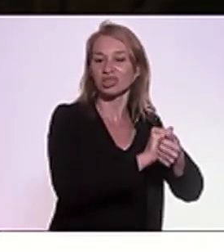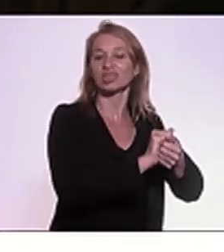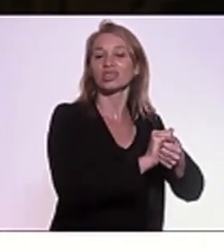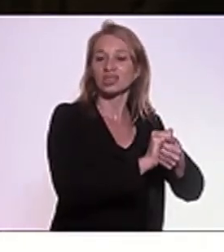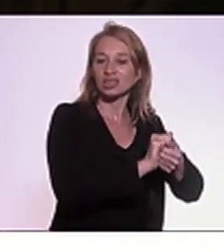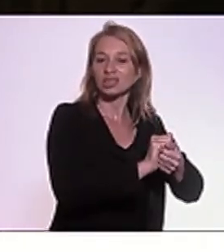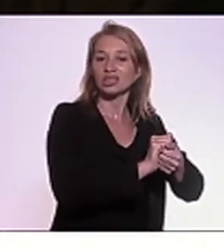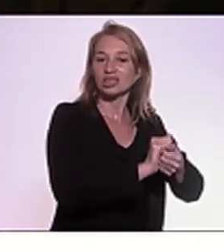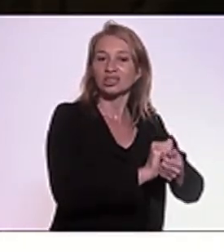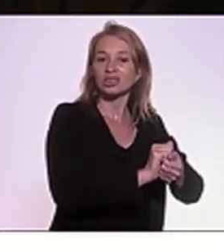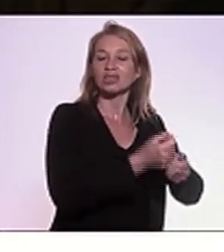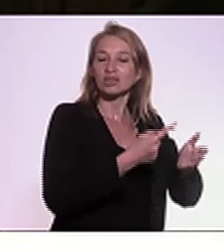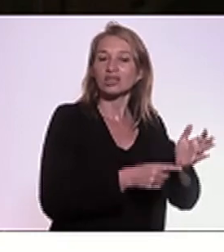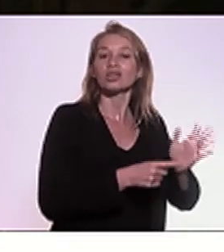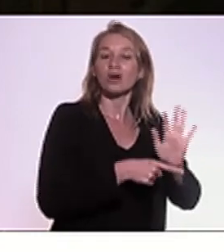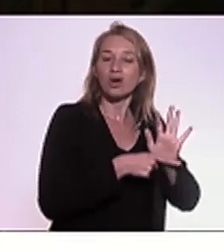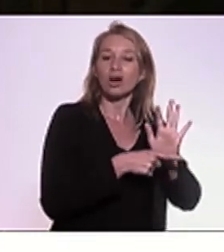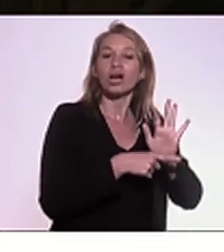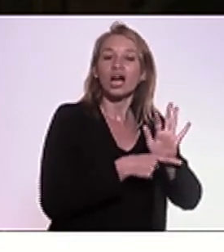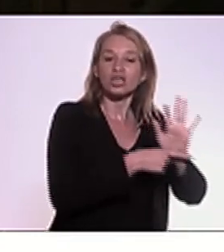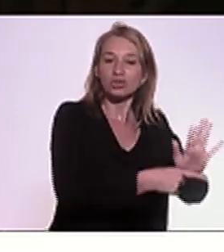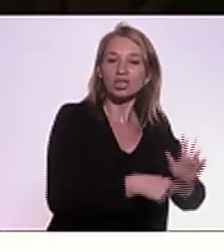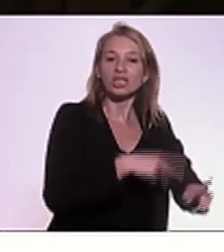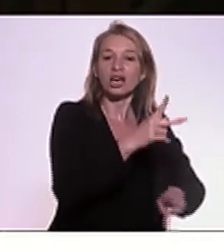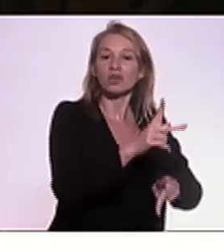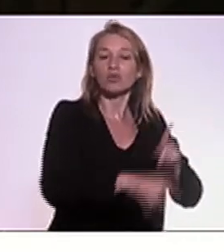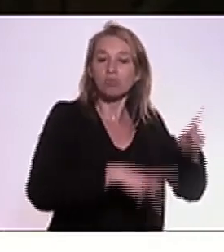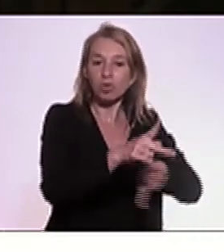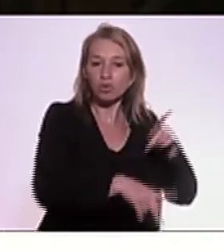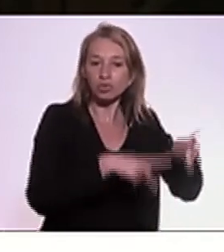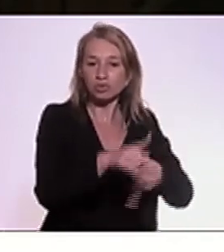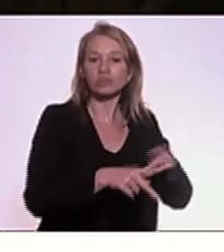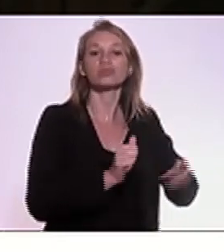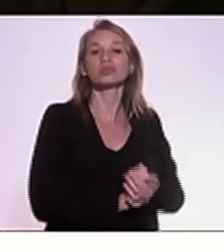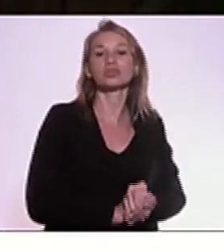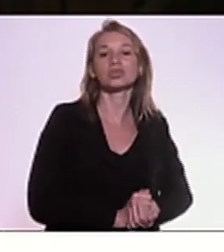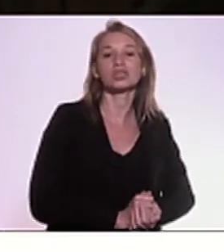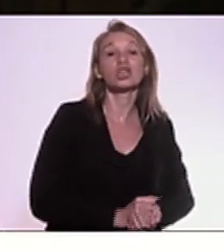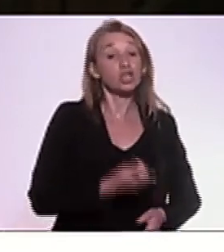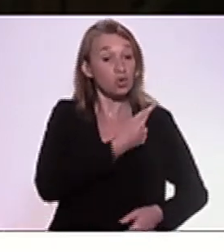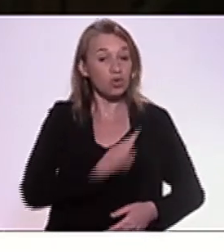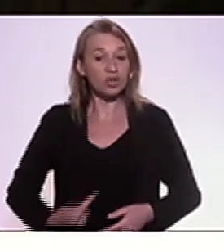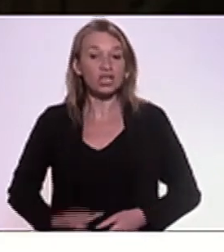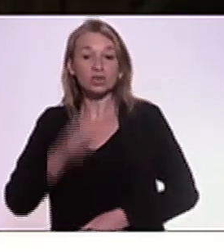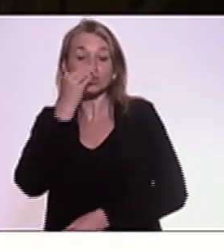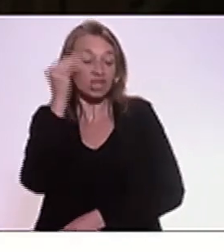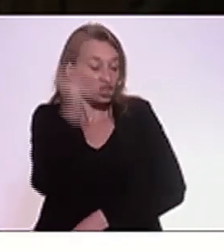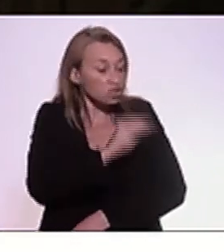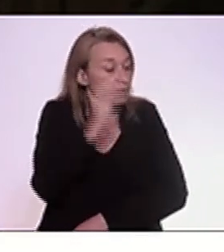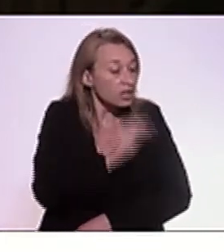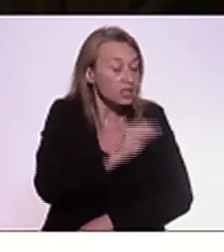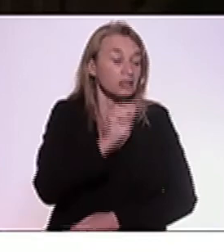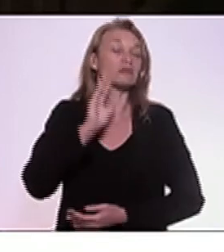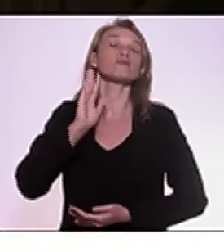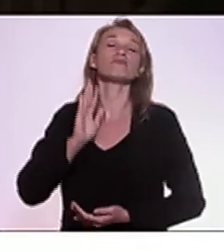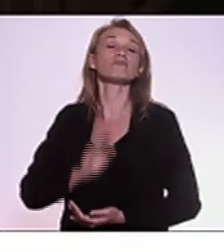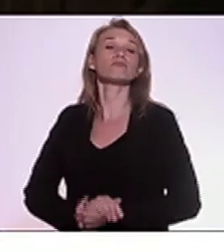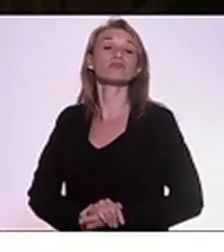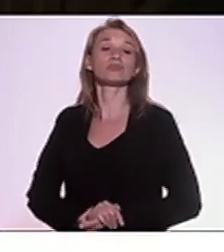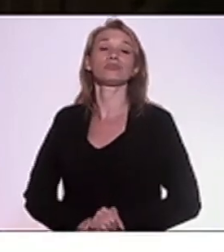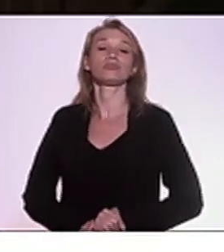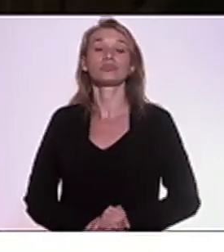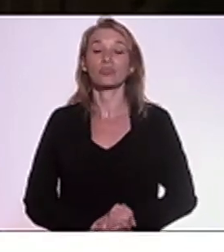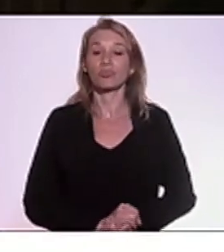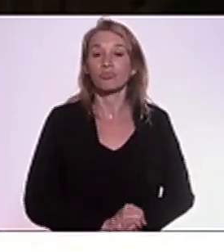das consumidoras e consumidores que o governador quer ver desprotegidos e colocados sob o jugo e sob a sanha de